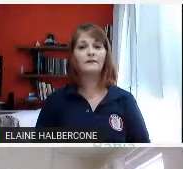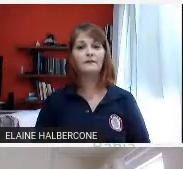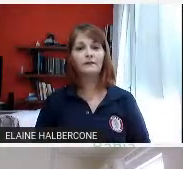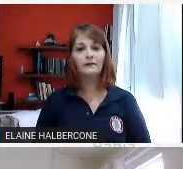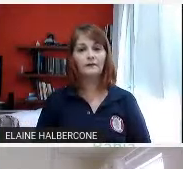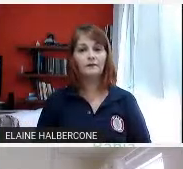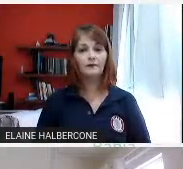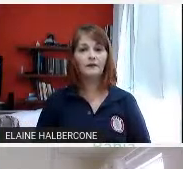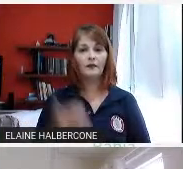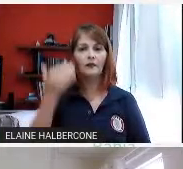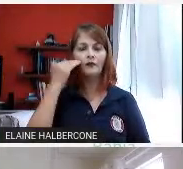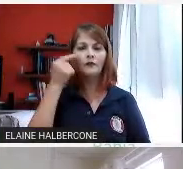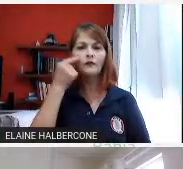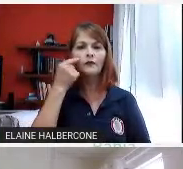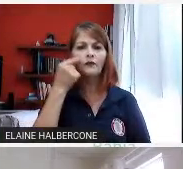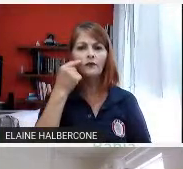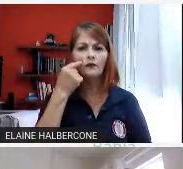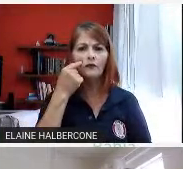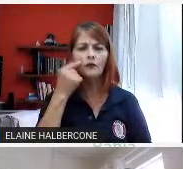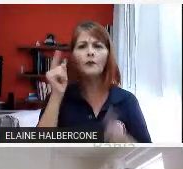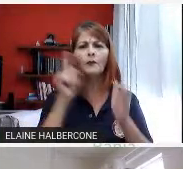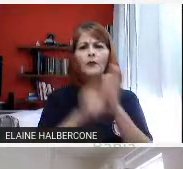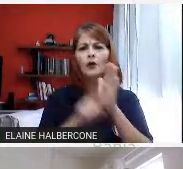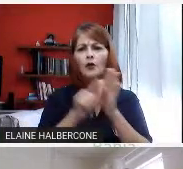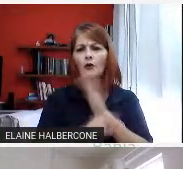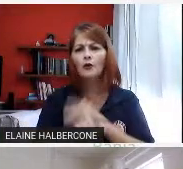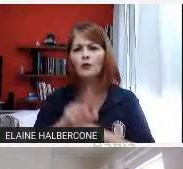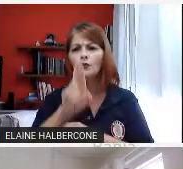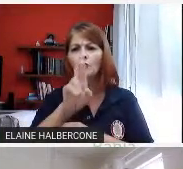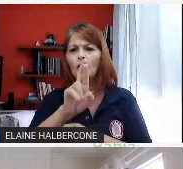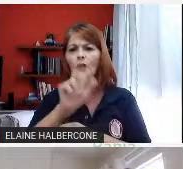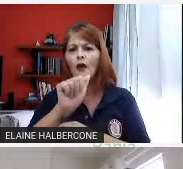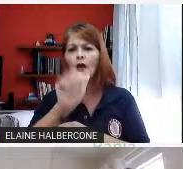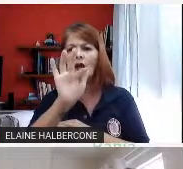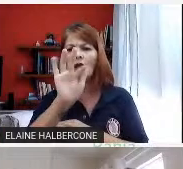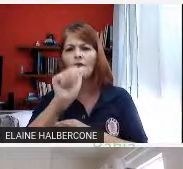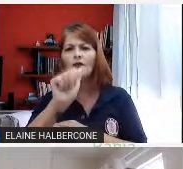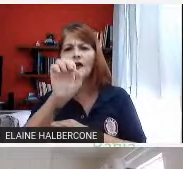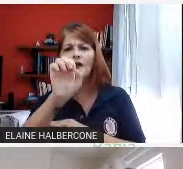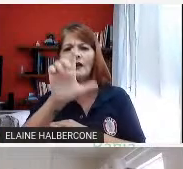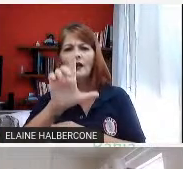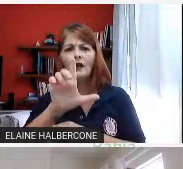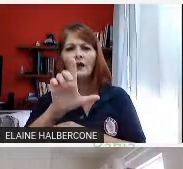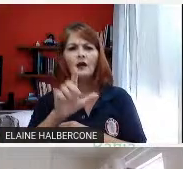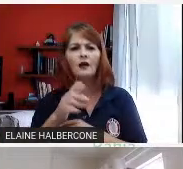Eu identifico aqui, Sandra, uma pergunta do Rafael para o grupo. Vocês gostariam, pessoal?